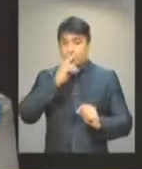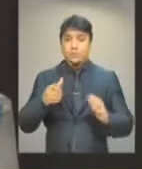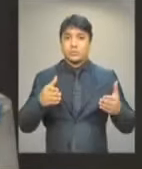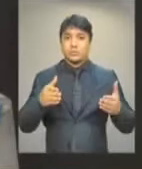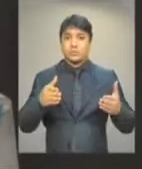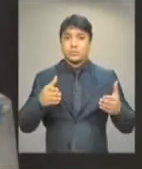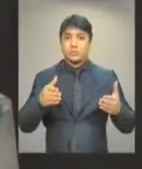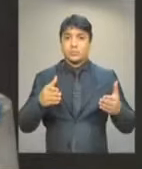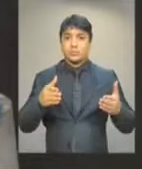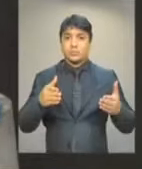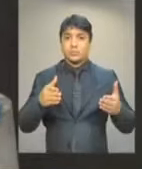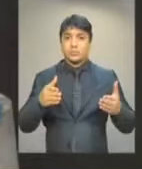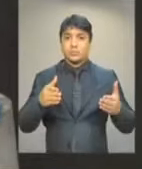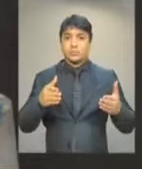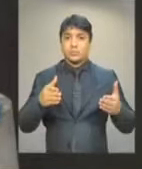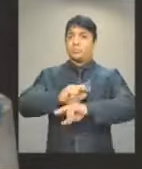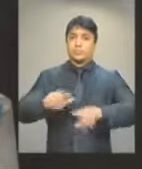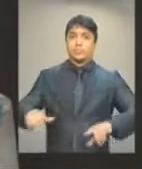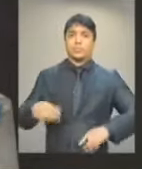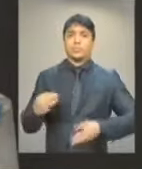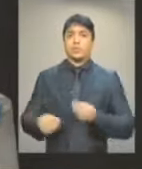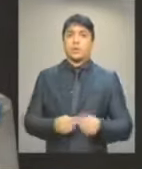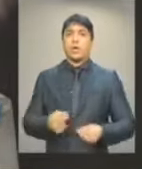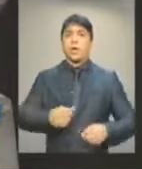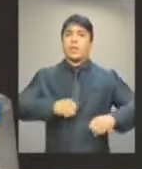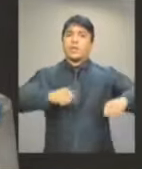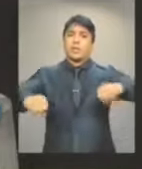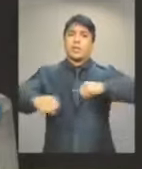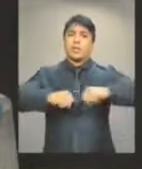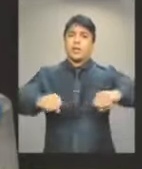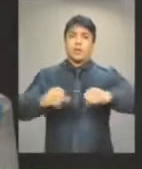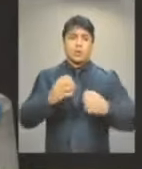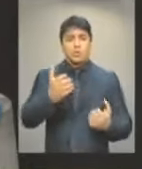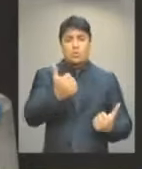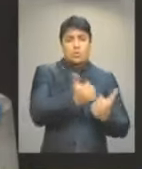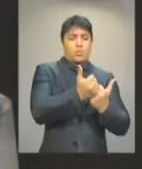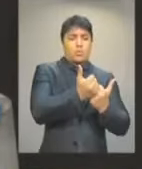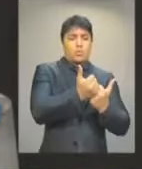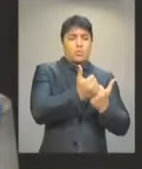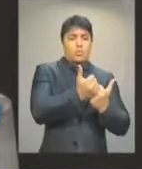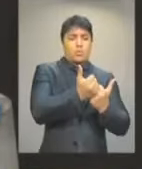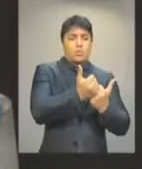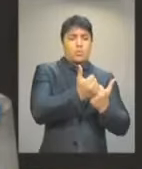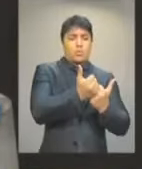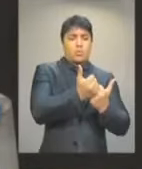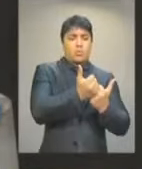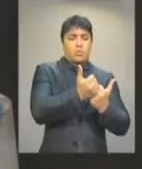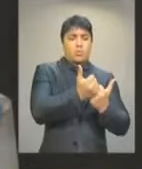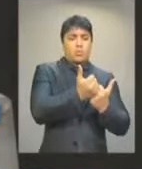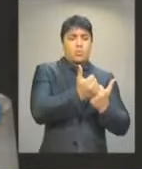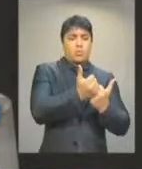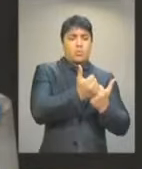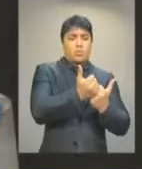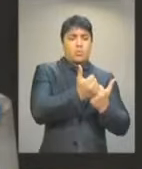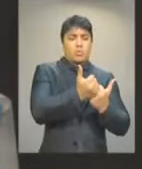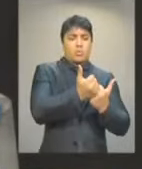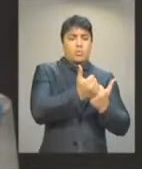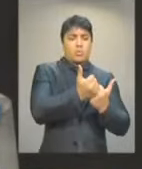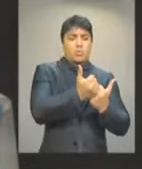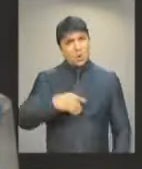atividades educacionais. Eu queria aqui abrir o debate com a base do governo. Senhores e senhoras,